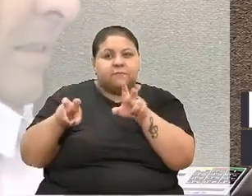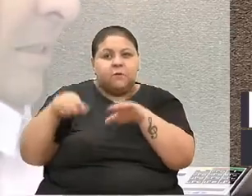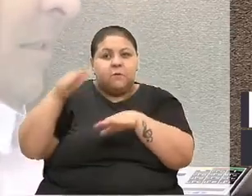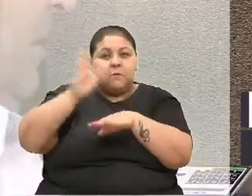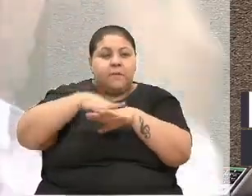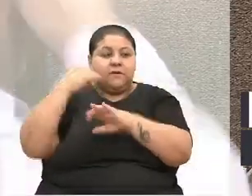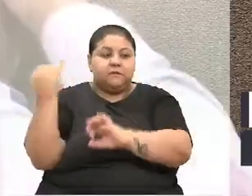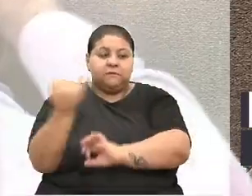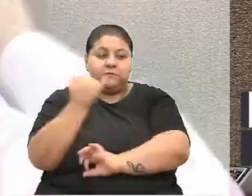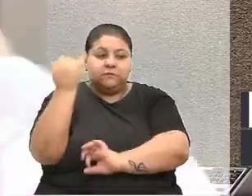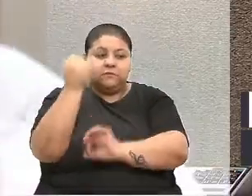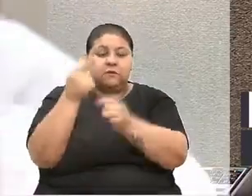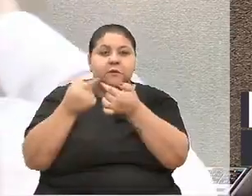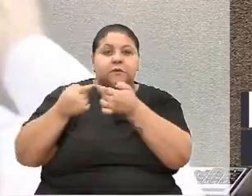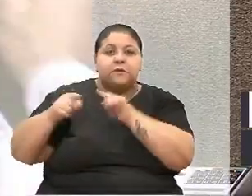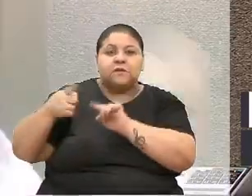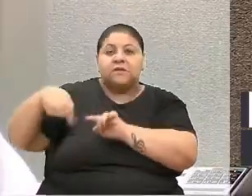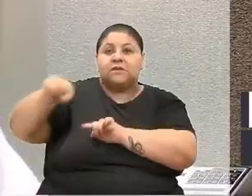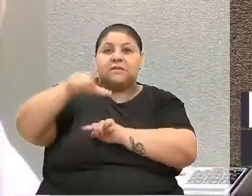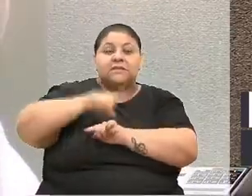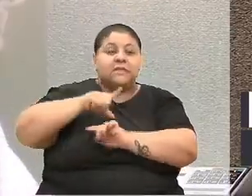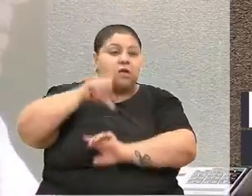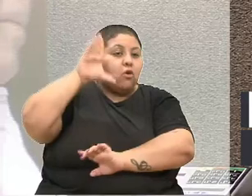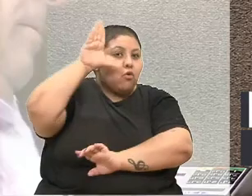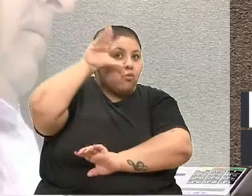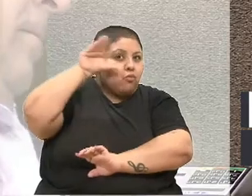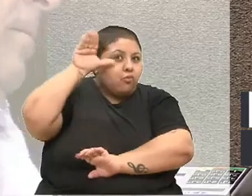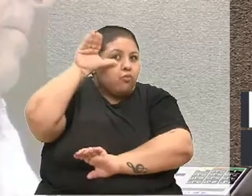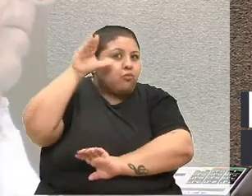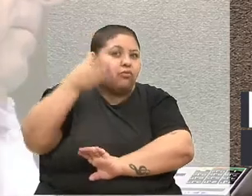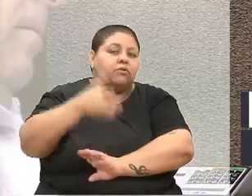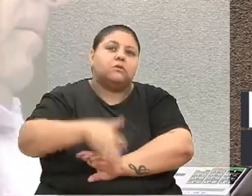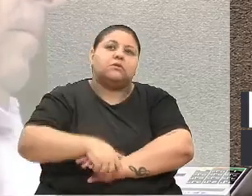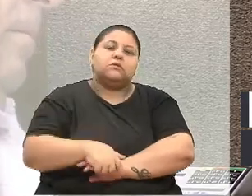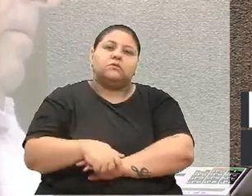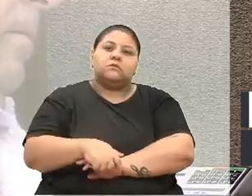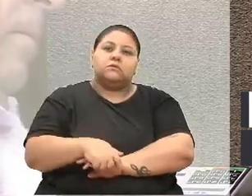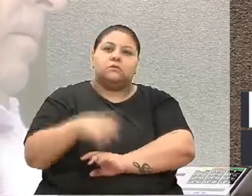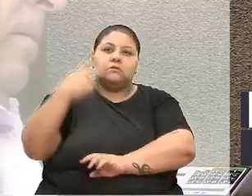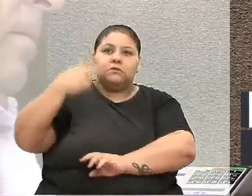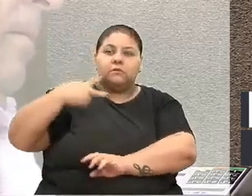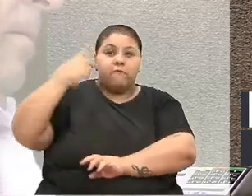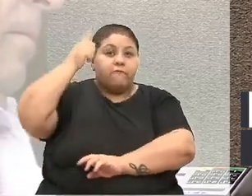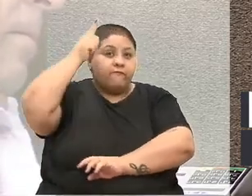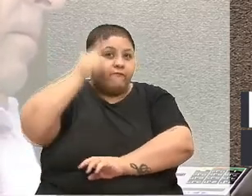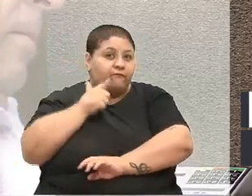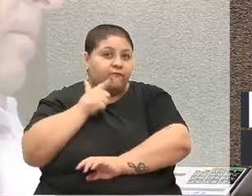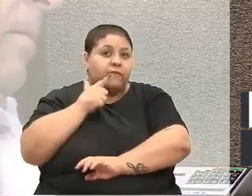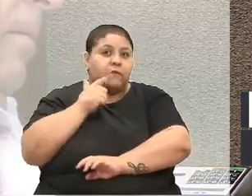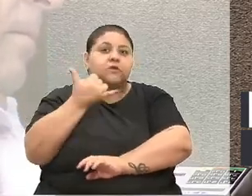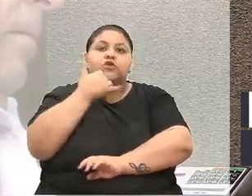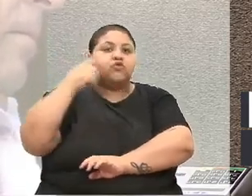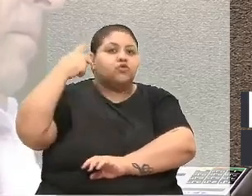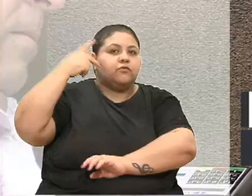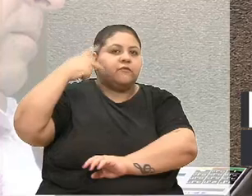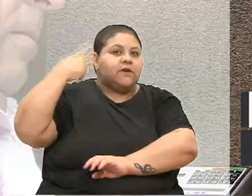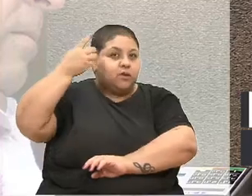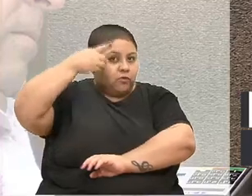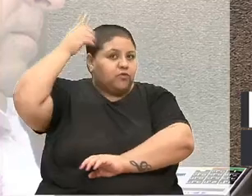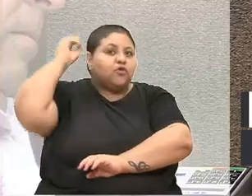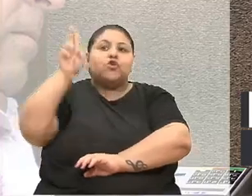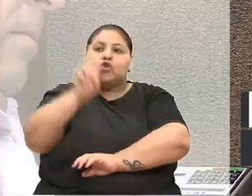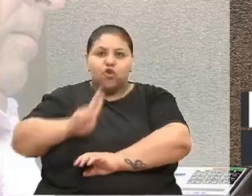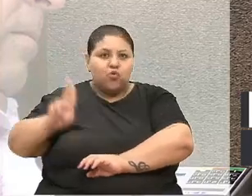relevância, mas a gente tem observado, vereador Lucas Dil, que o uso excessivo